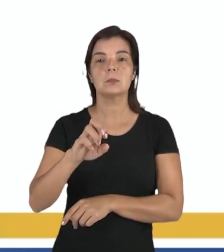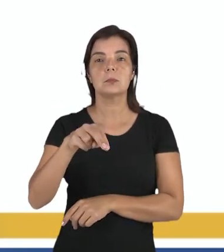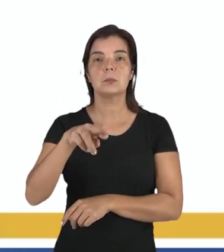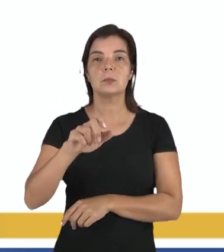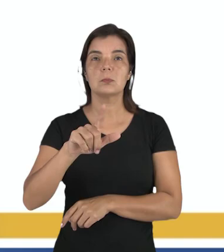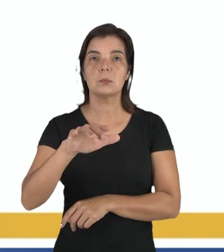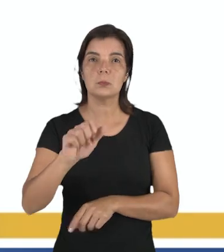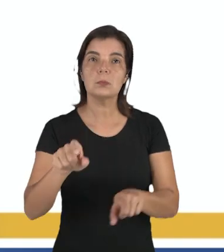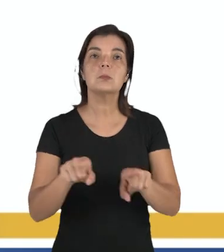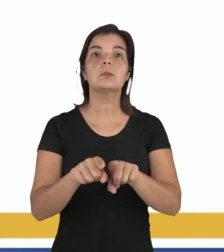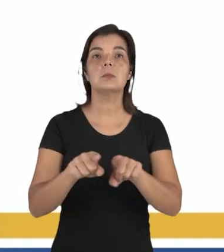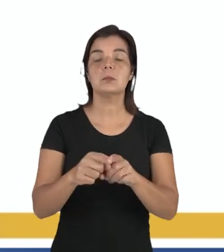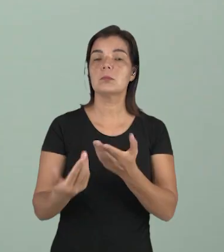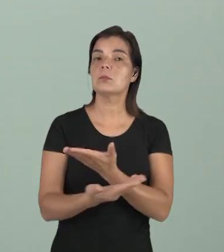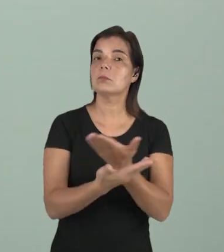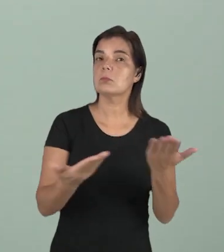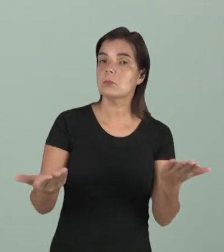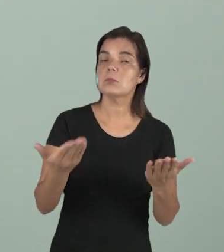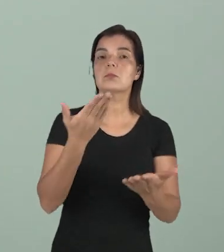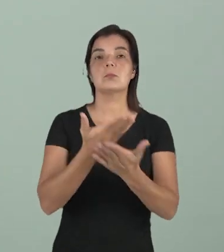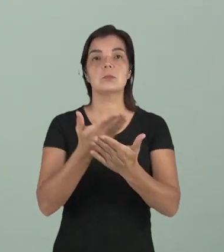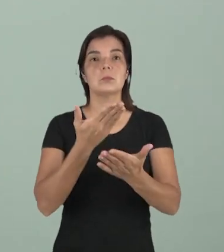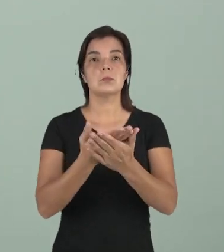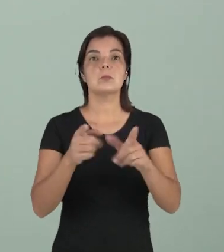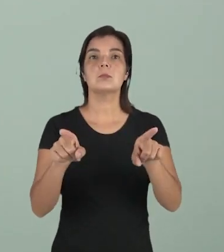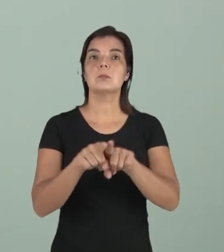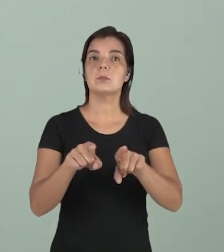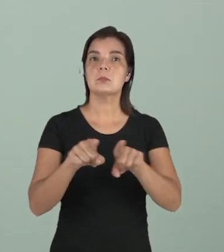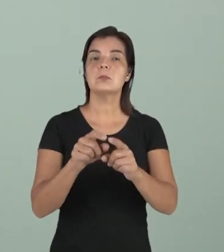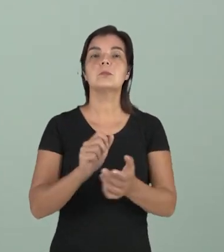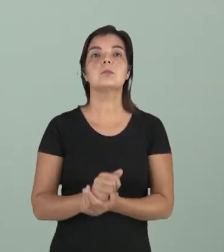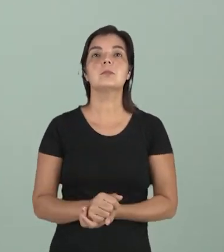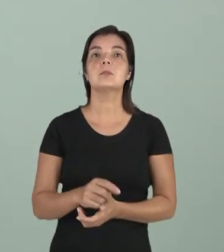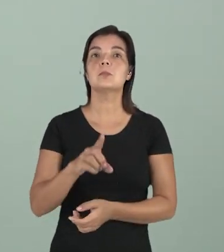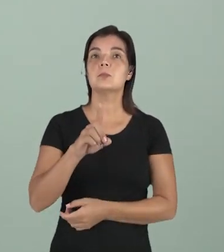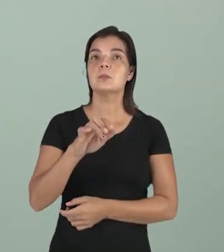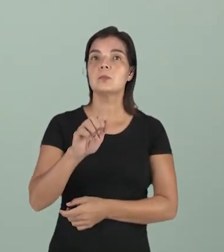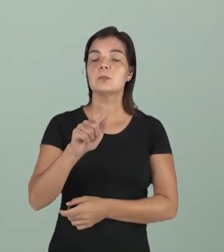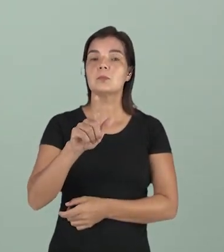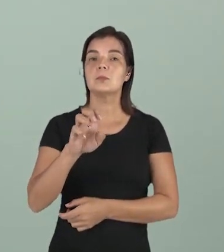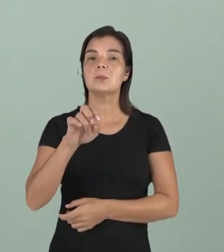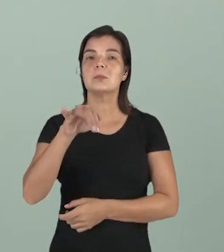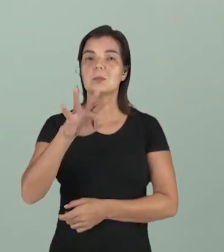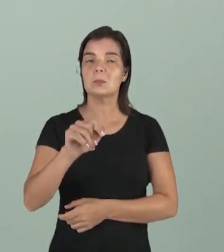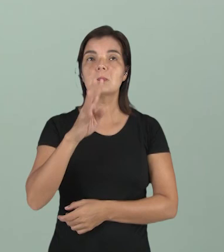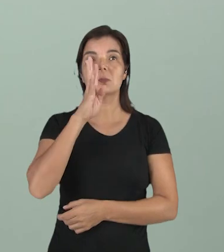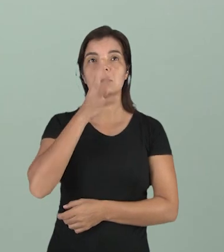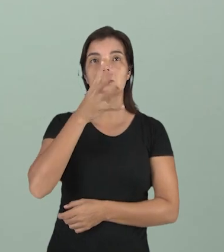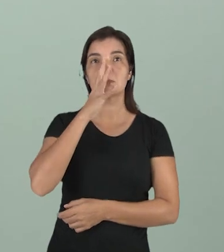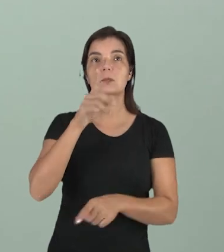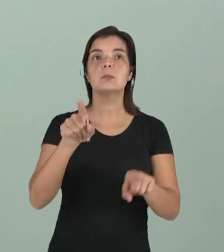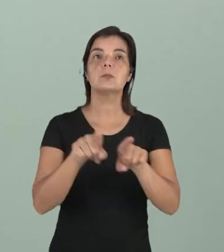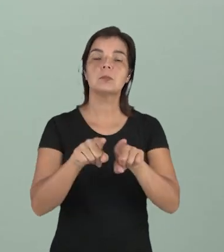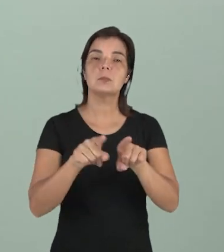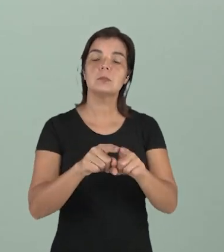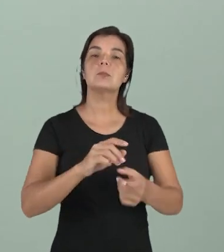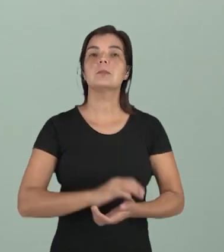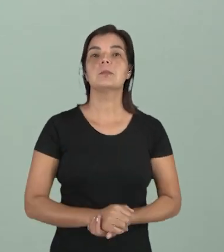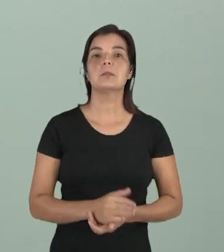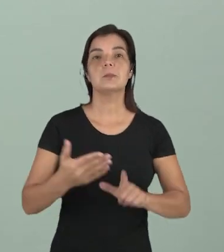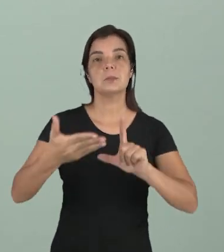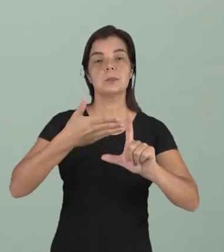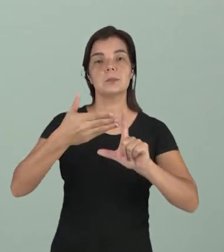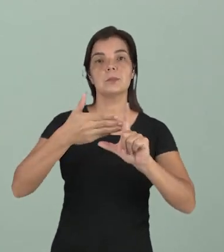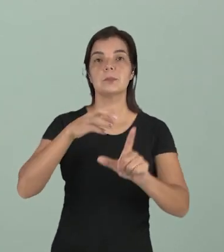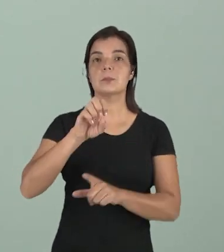Lúcia de Arruda, e eu convido vocês a estudarem o Horkheimer, a dialética do esclarecimento, que é uma crítica à razão instrumental.